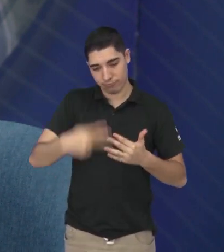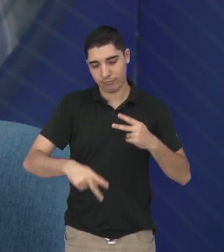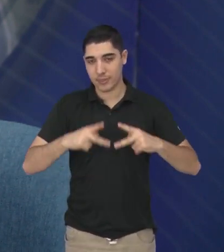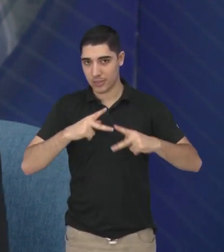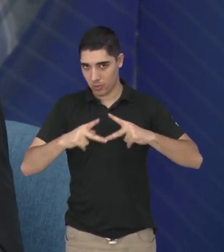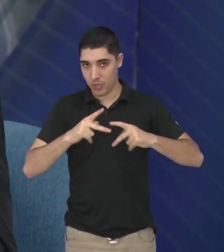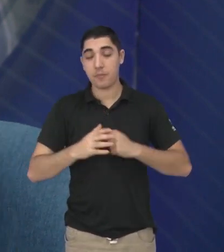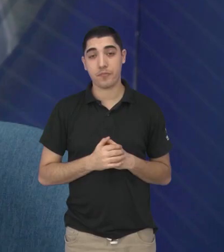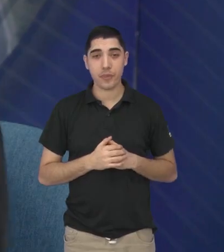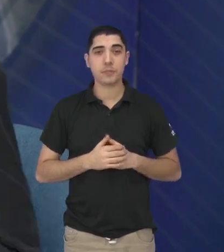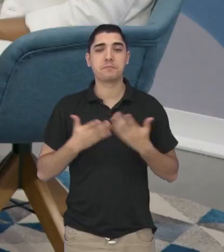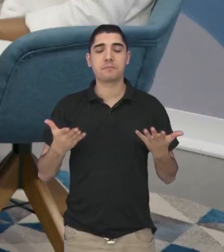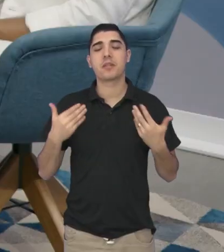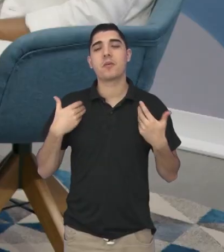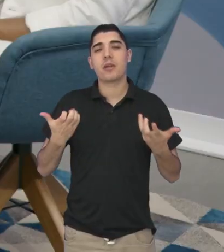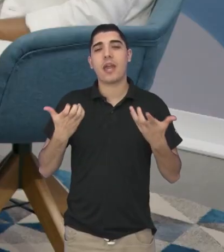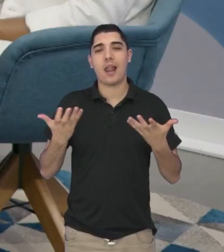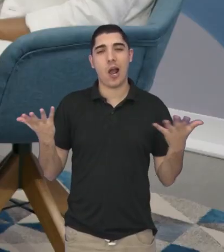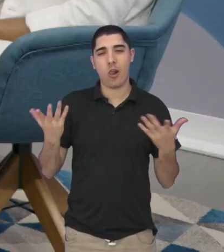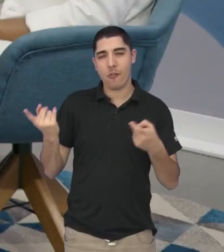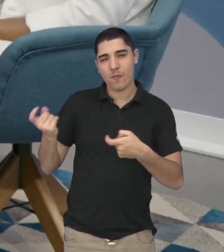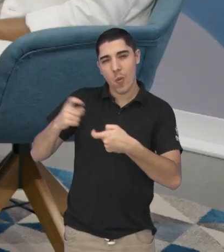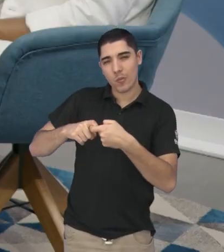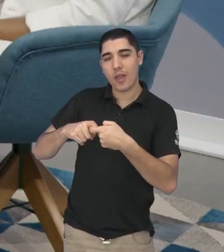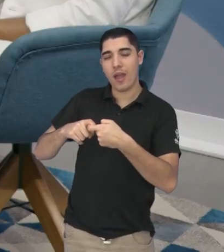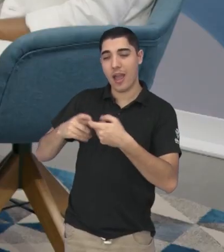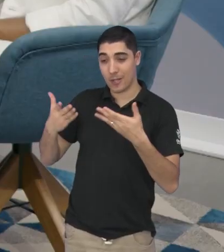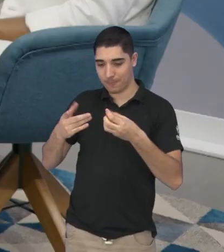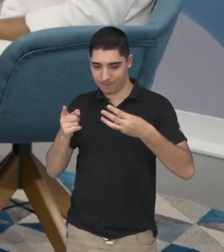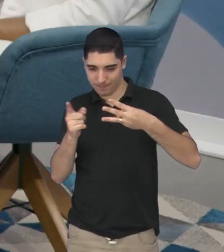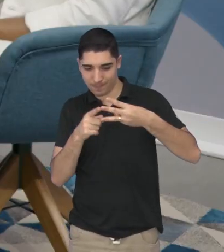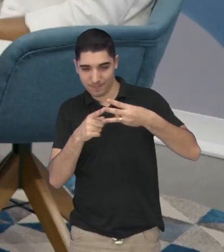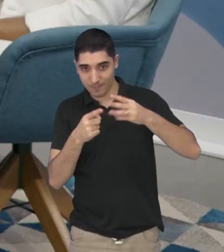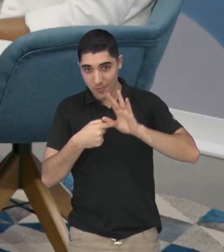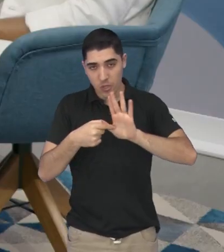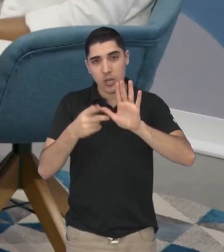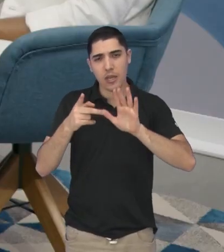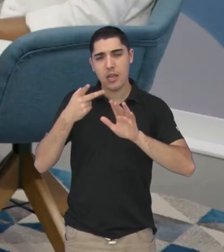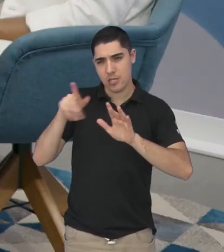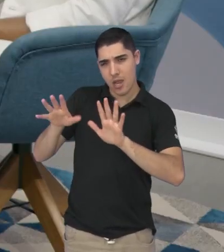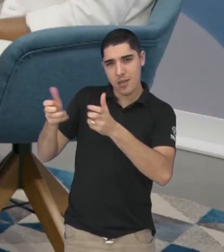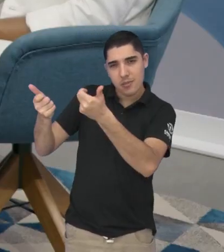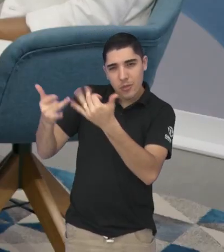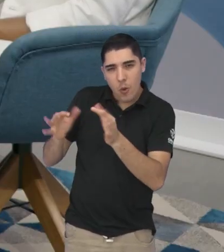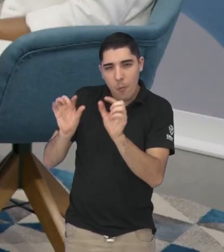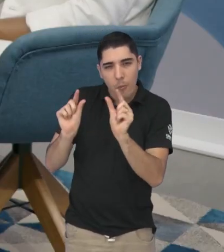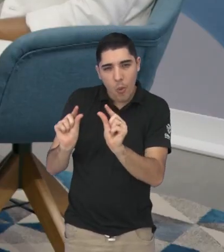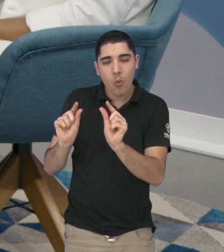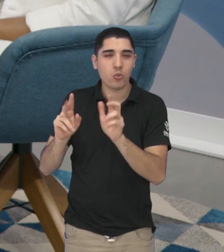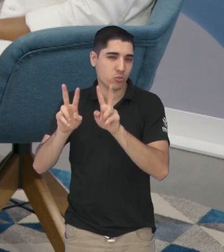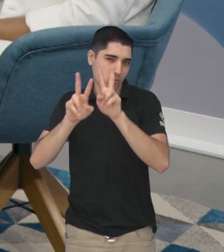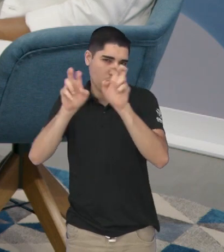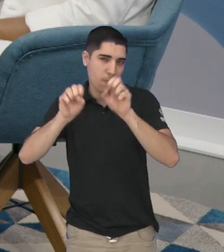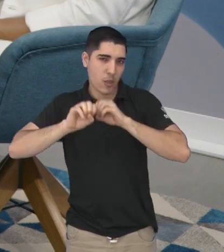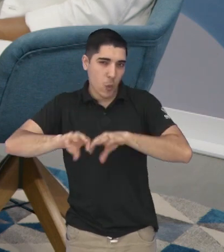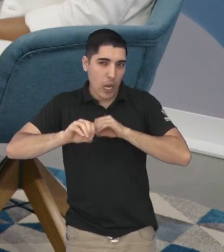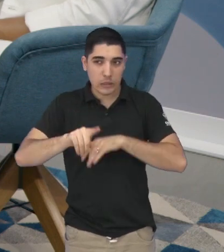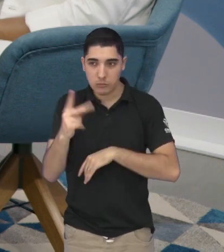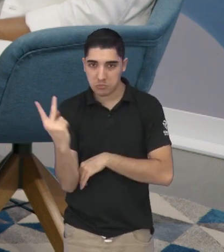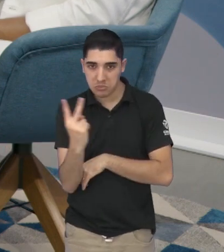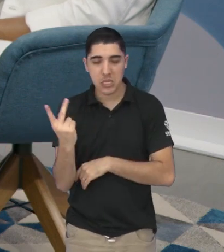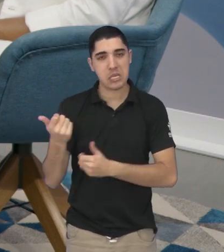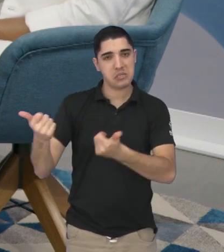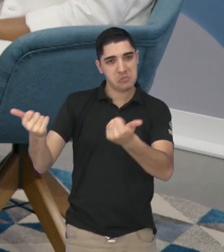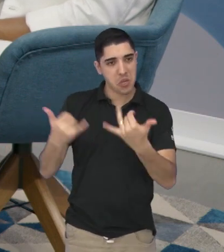José dos Campos. Meninas, queria voltar falando nesse segundo bloco, a gente comentou sobre educação, né? Vocês bateram bastante